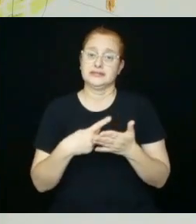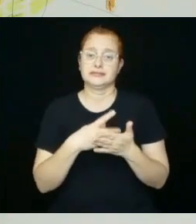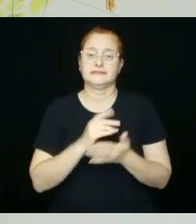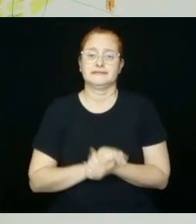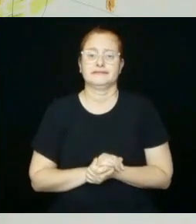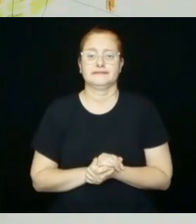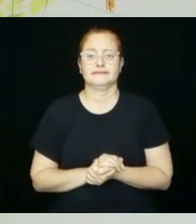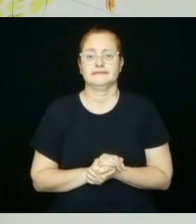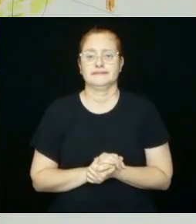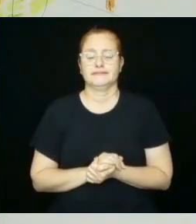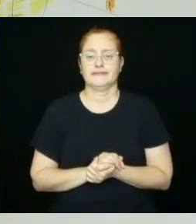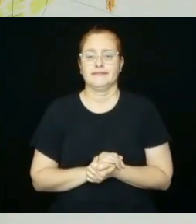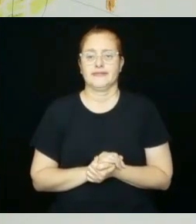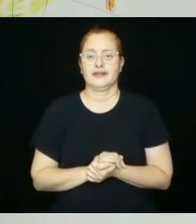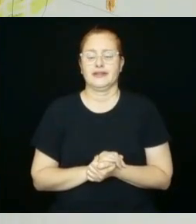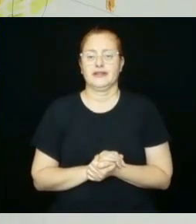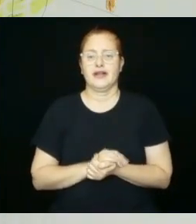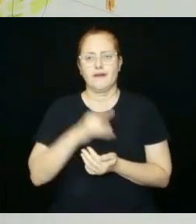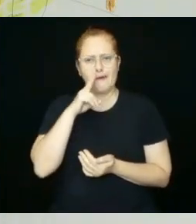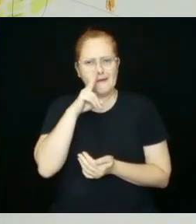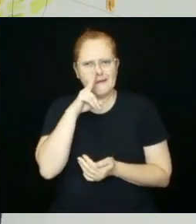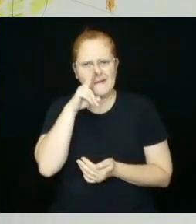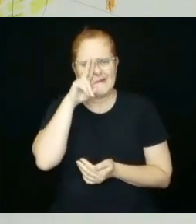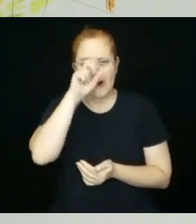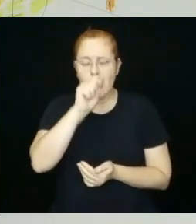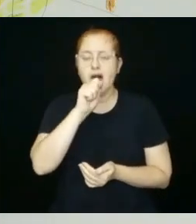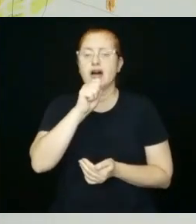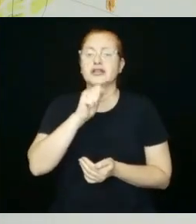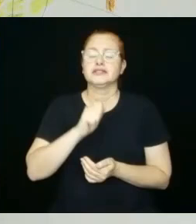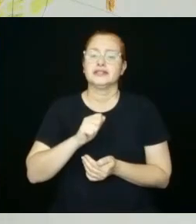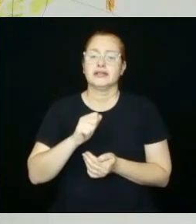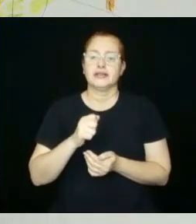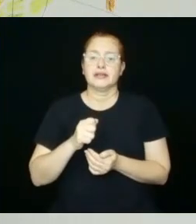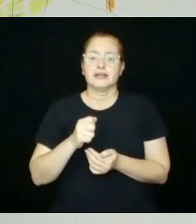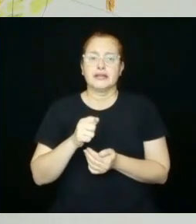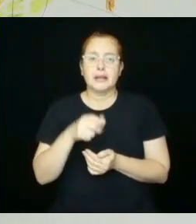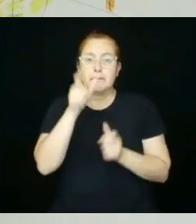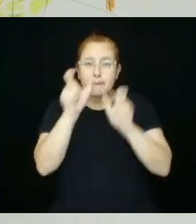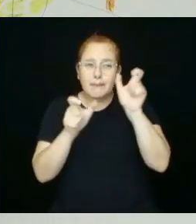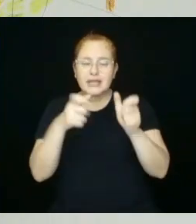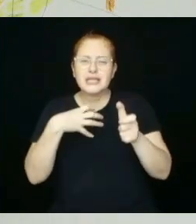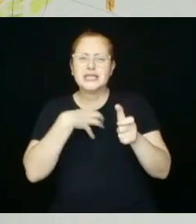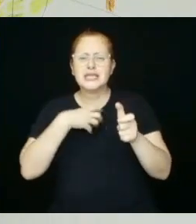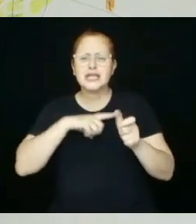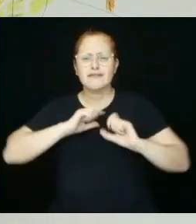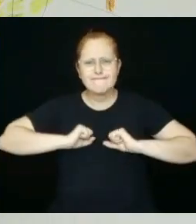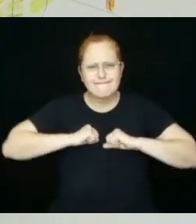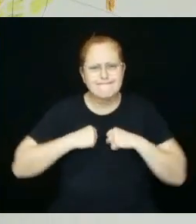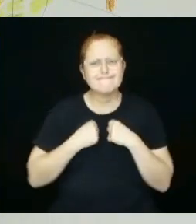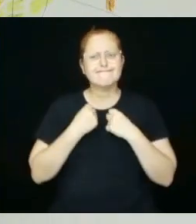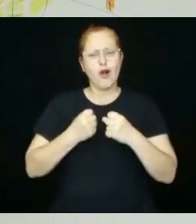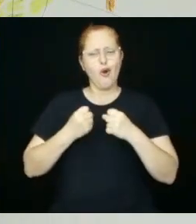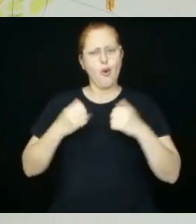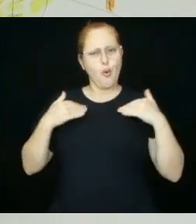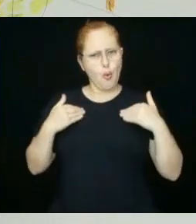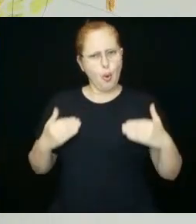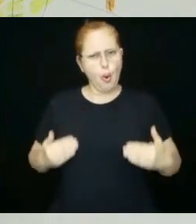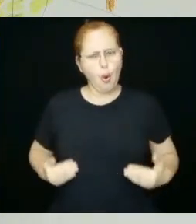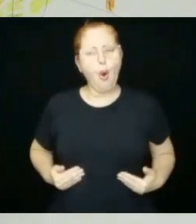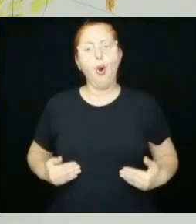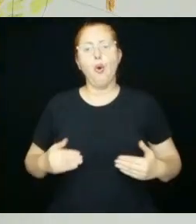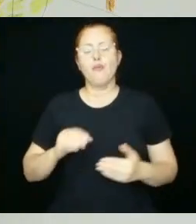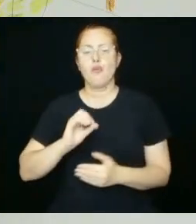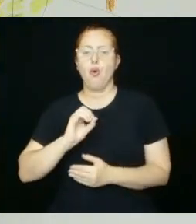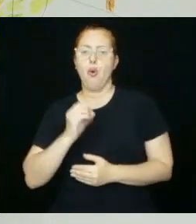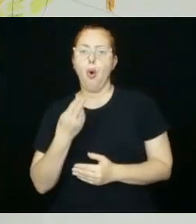bastante denso, assim, que dê a noção de que houve um esforço, assim, algum esforço físico mesmo,